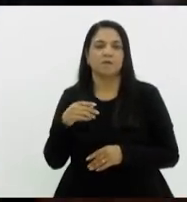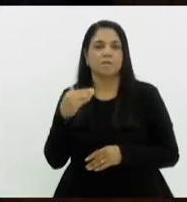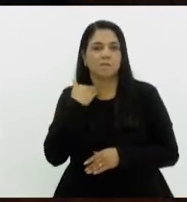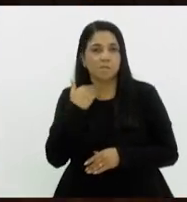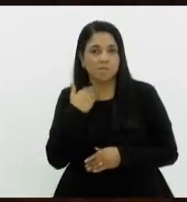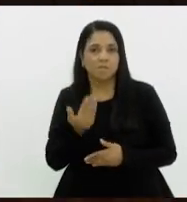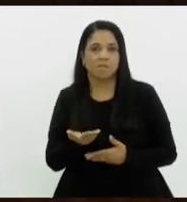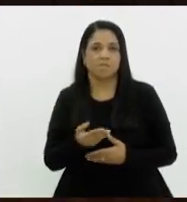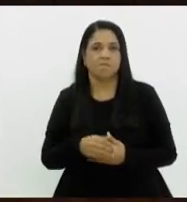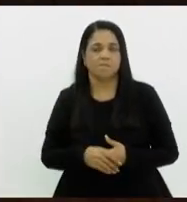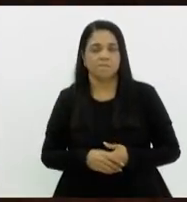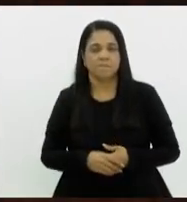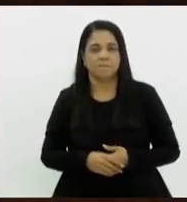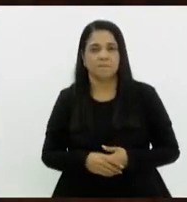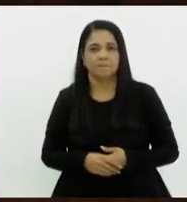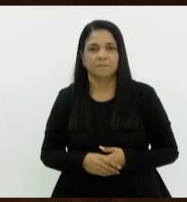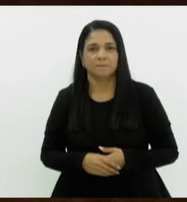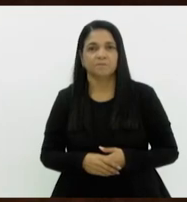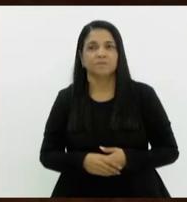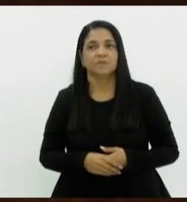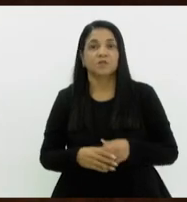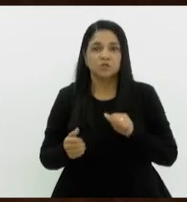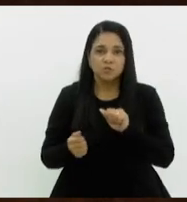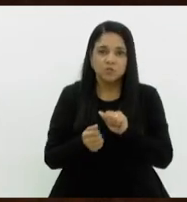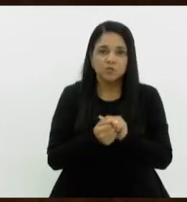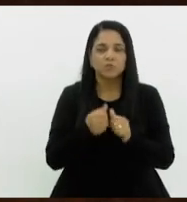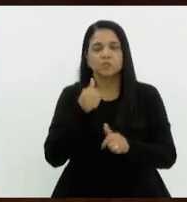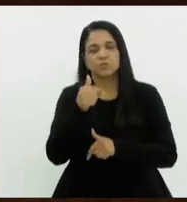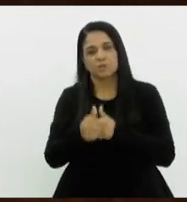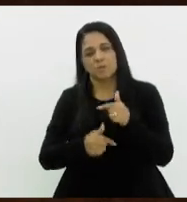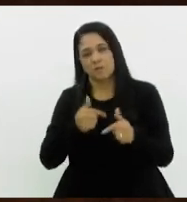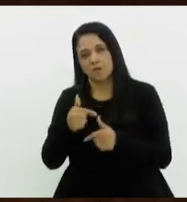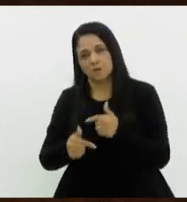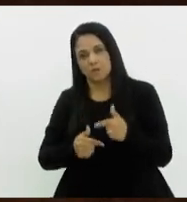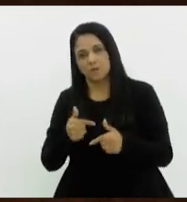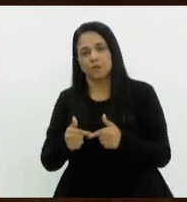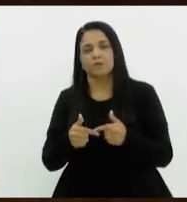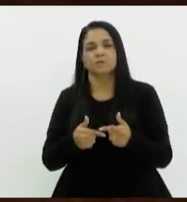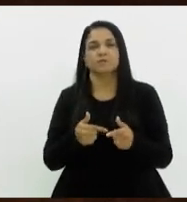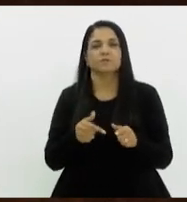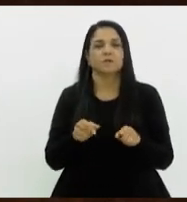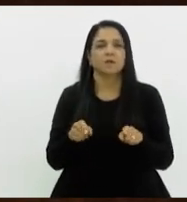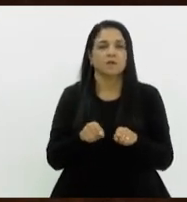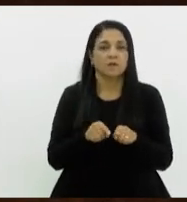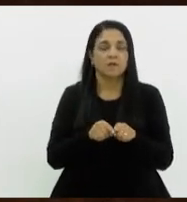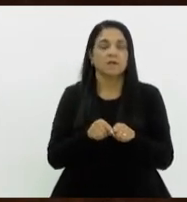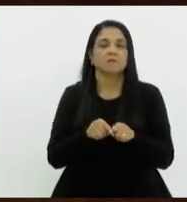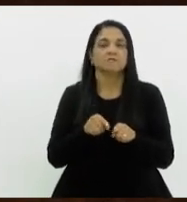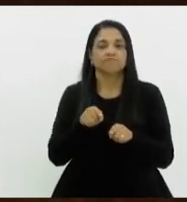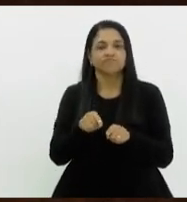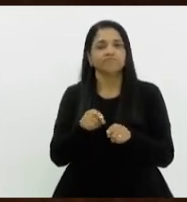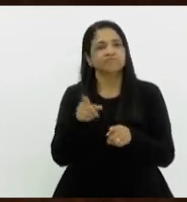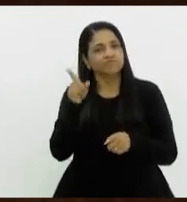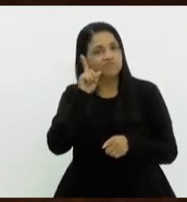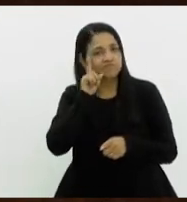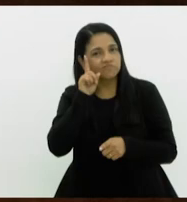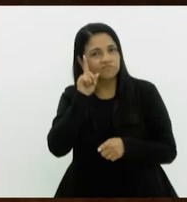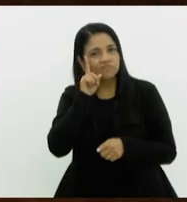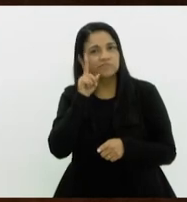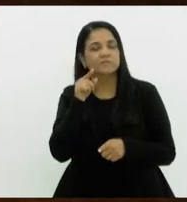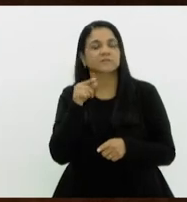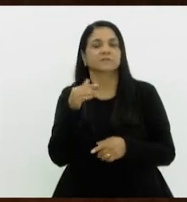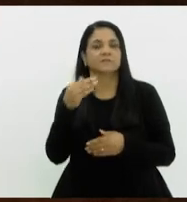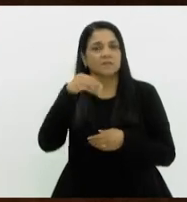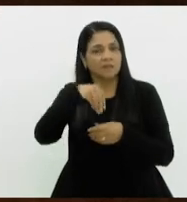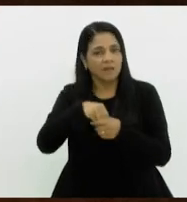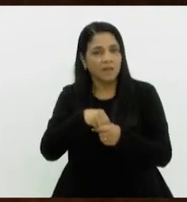Então, juntamente, não é, com os trabalhadores, juntamente com aqueles que estão lá na ponta no dia a dia do trabalho